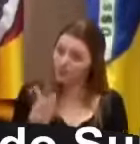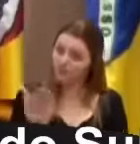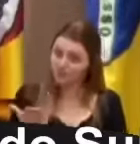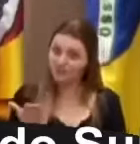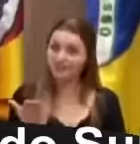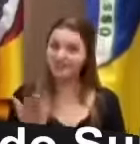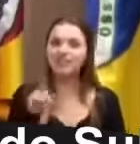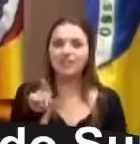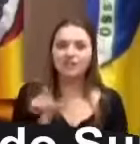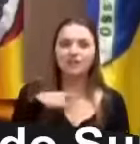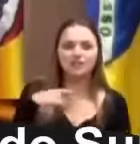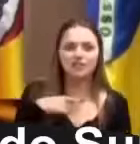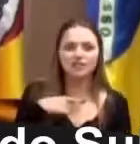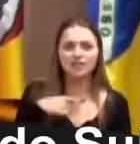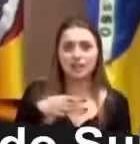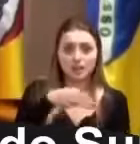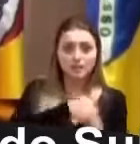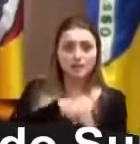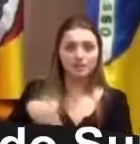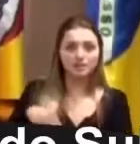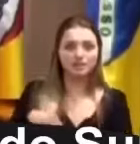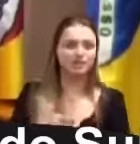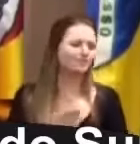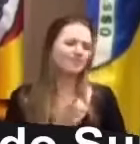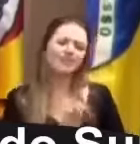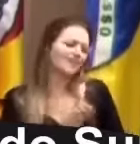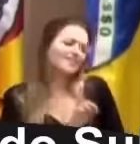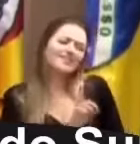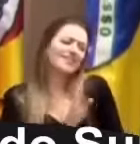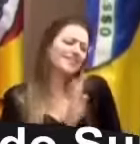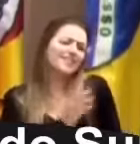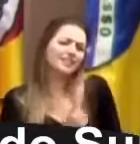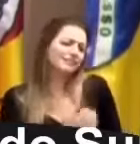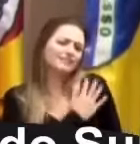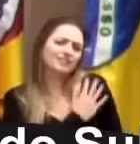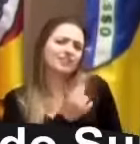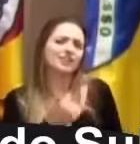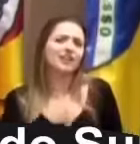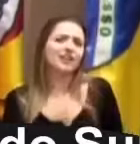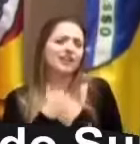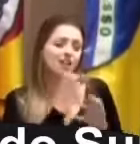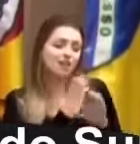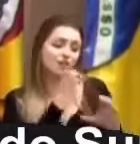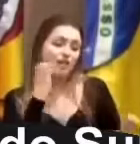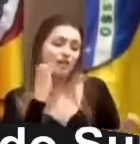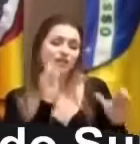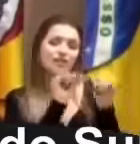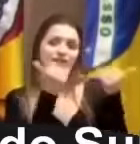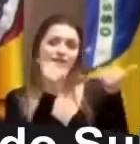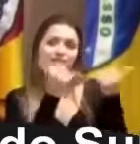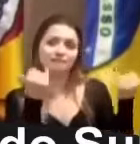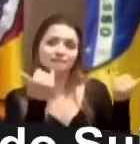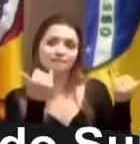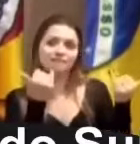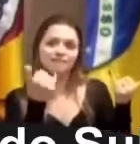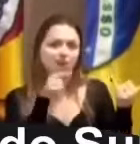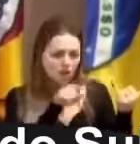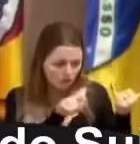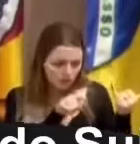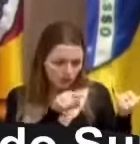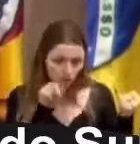falei, você tem o normal? Ela falou, não, general, eu sou engenheira eletrônica. Você